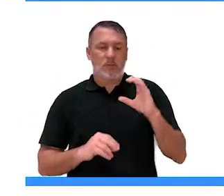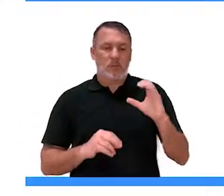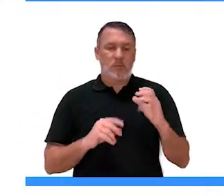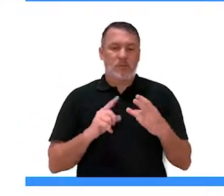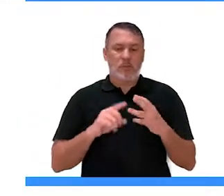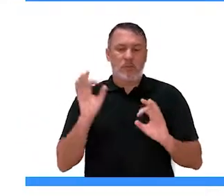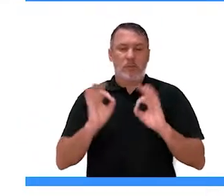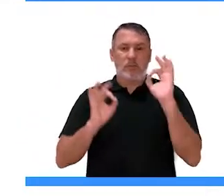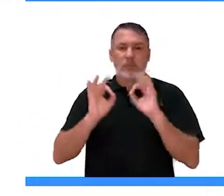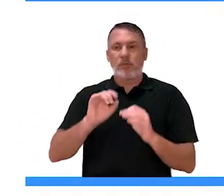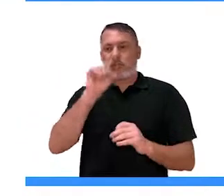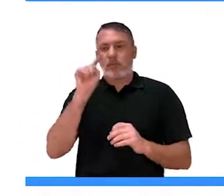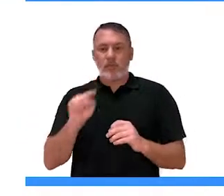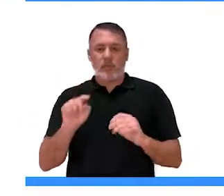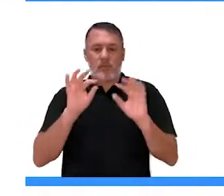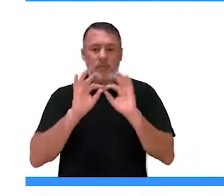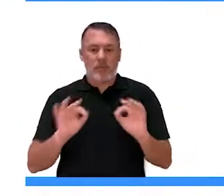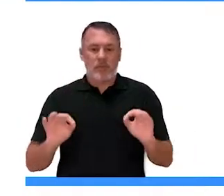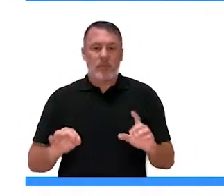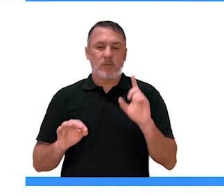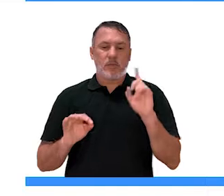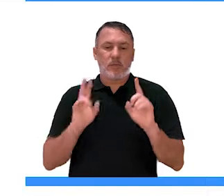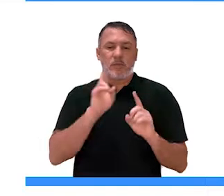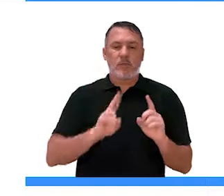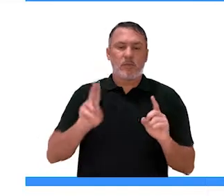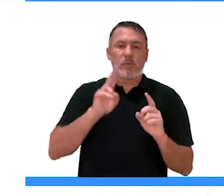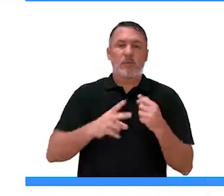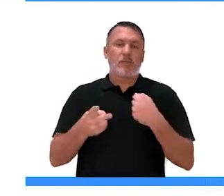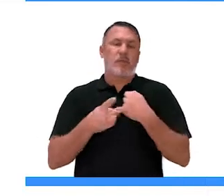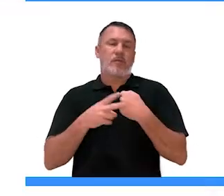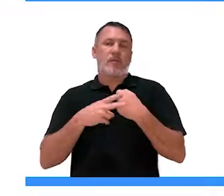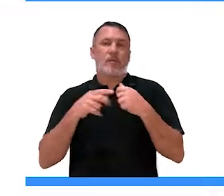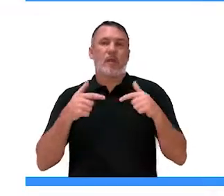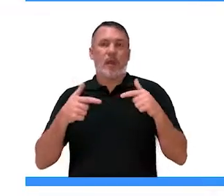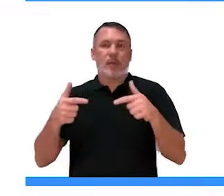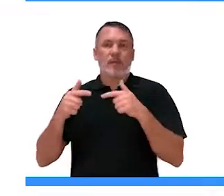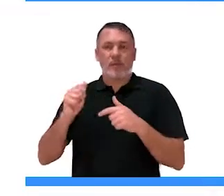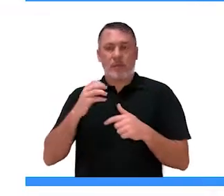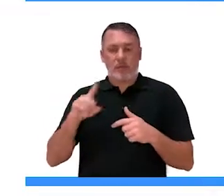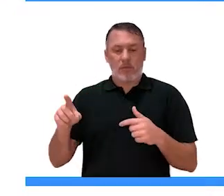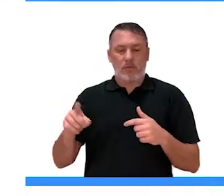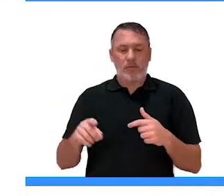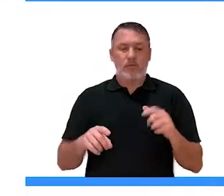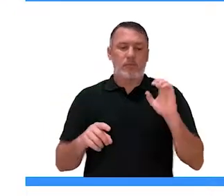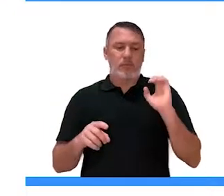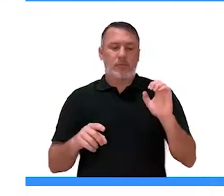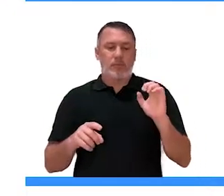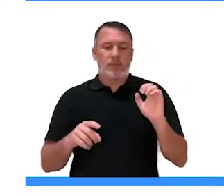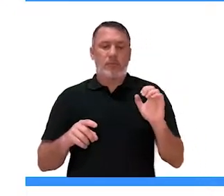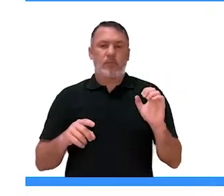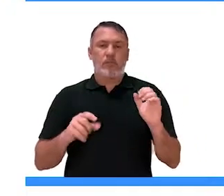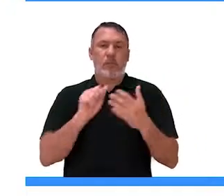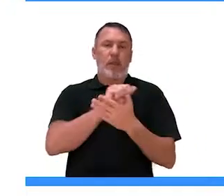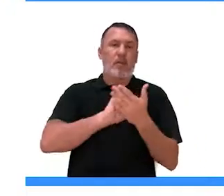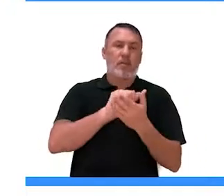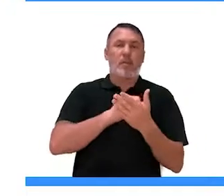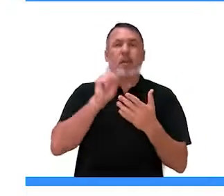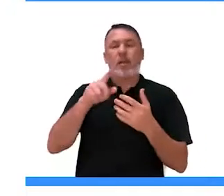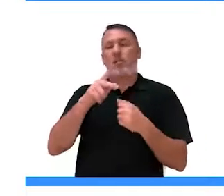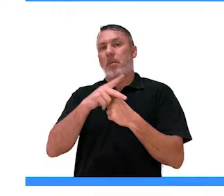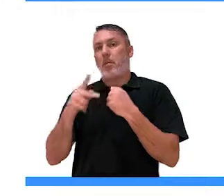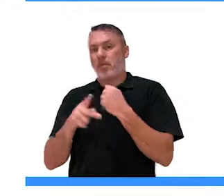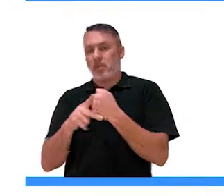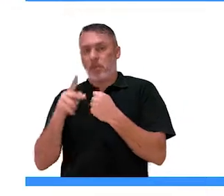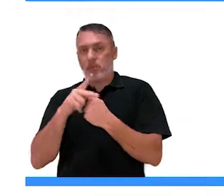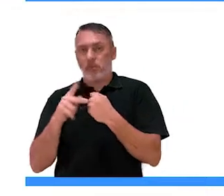pessoa. C. Organização interrogativa da frase. D. Utilização de um verbo de ação. Ou é